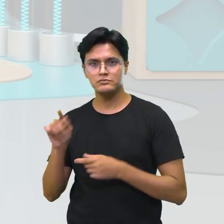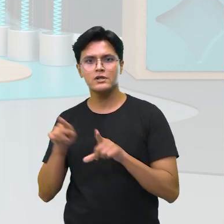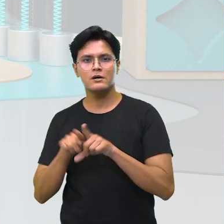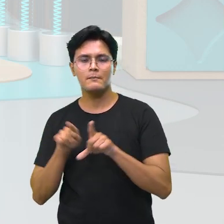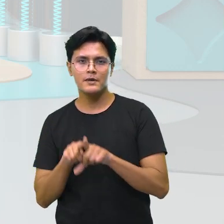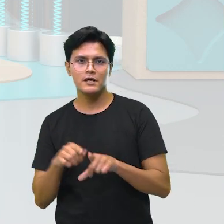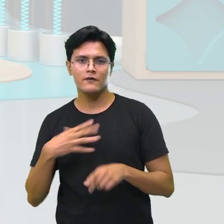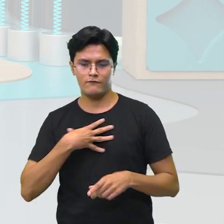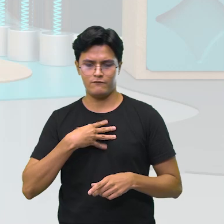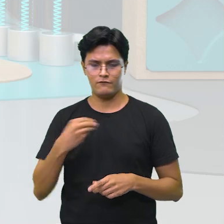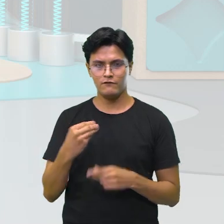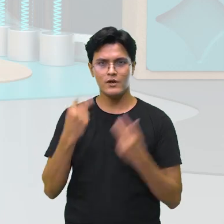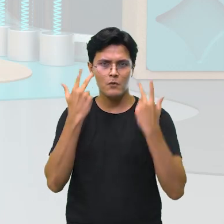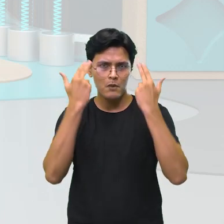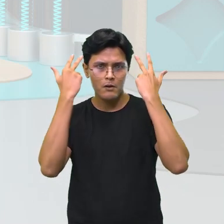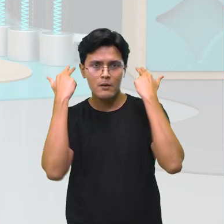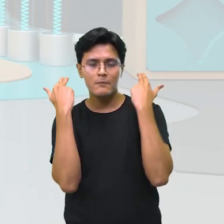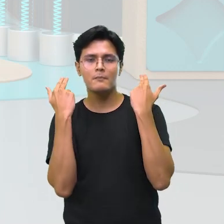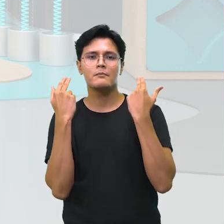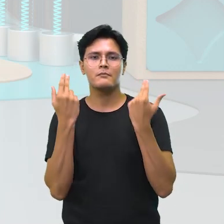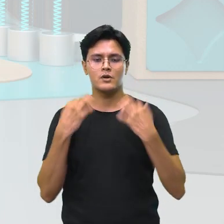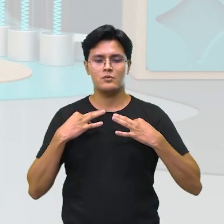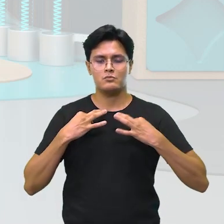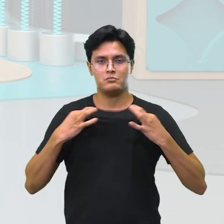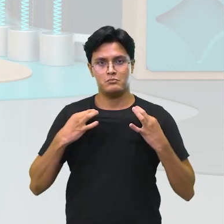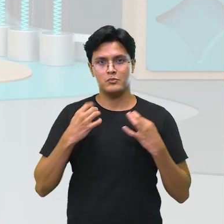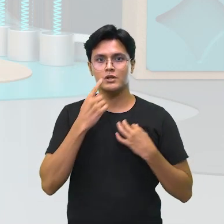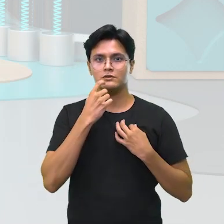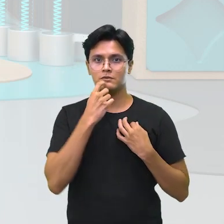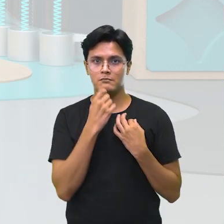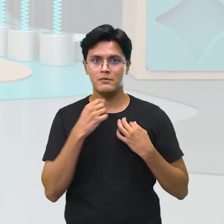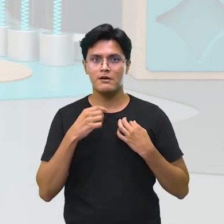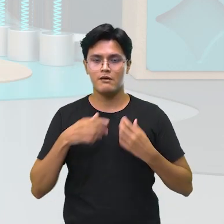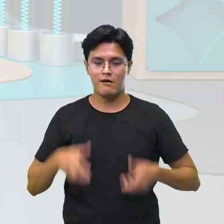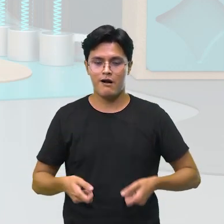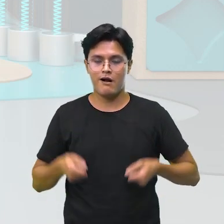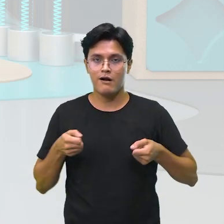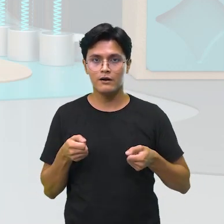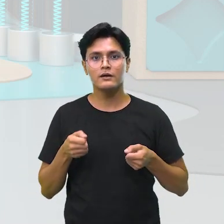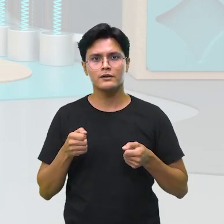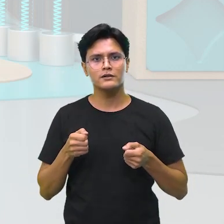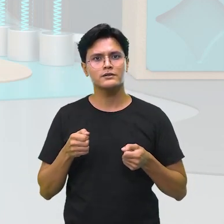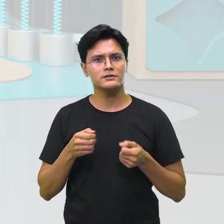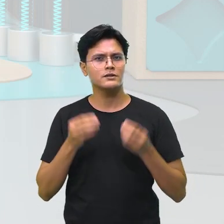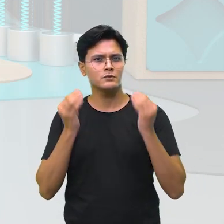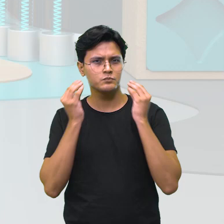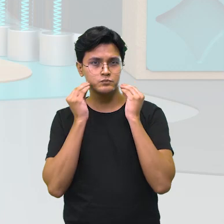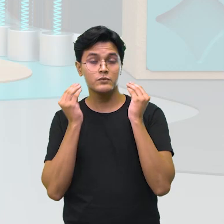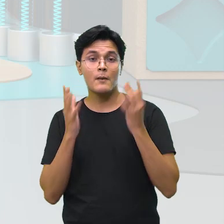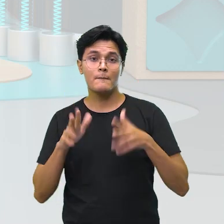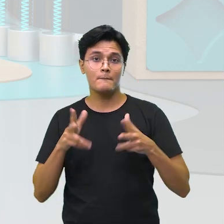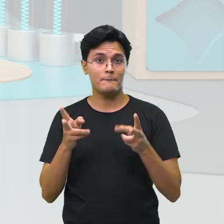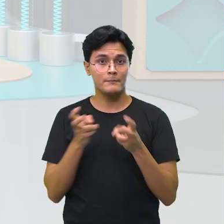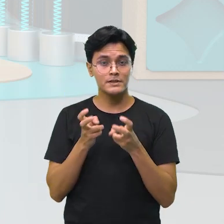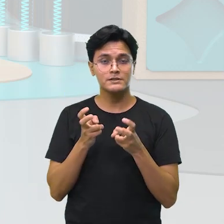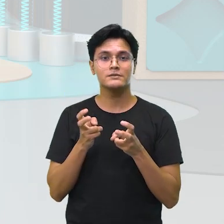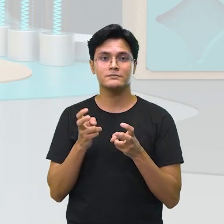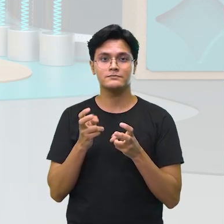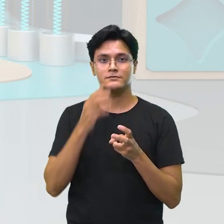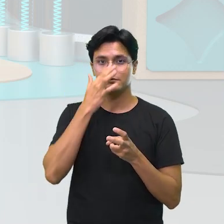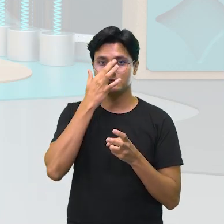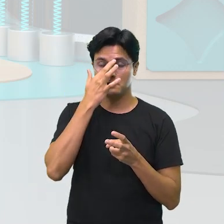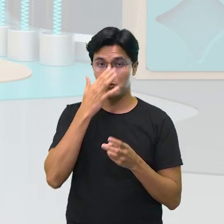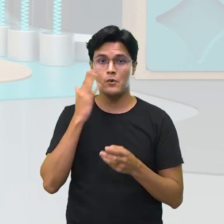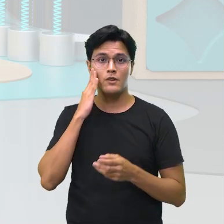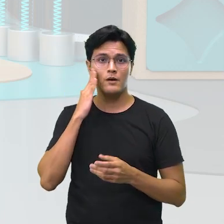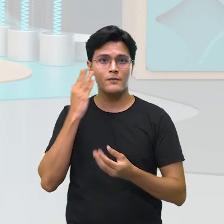cortadinho, blusinha vermelha, calçadinha, estava a coisa mais fofa. Então veja que eu estou descrevendo como eles estavam vestidos, né, como eles